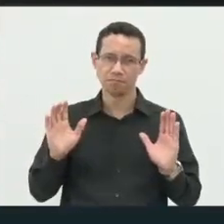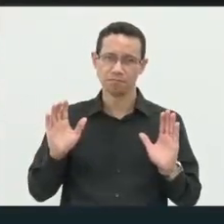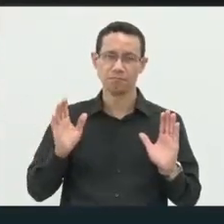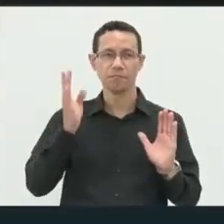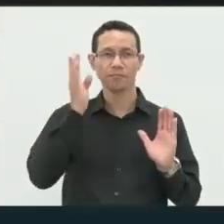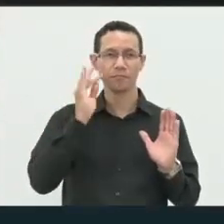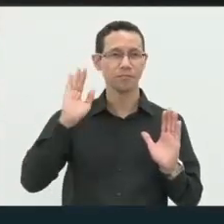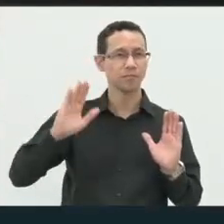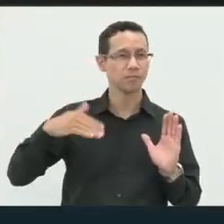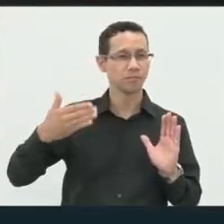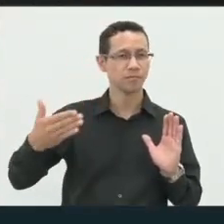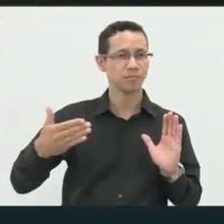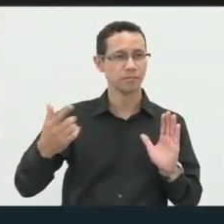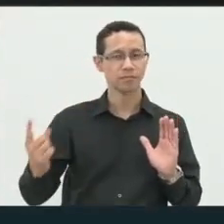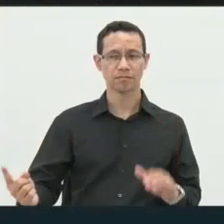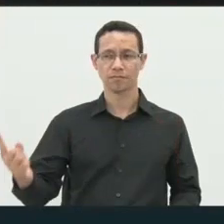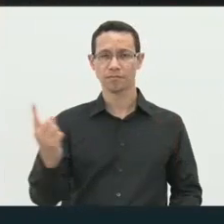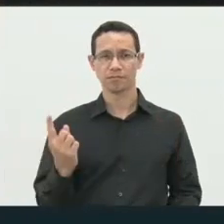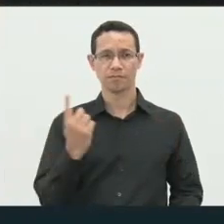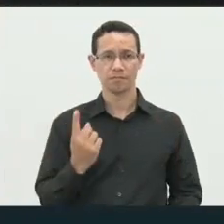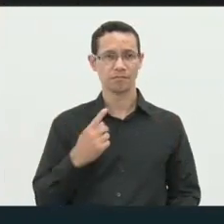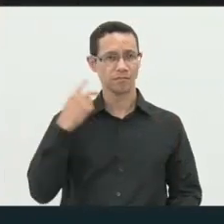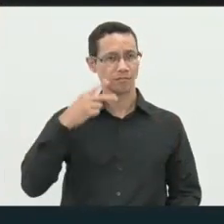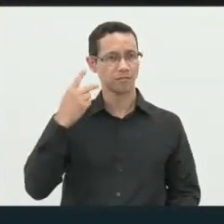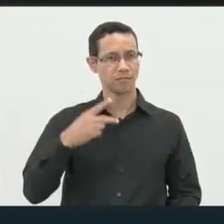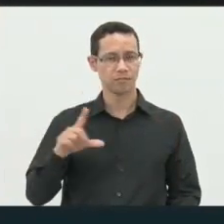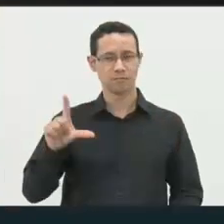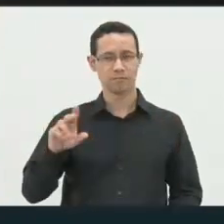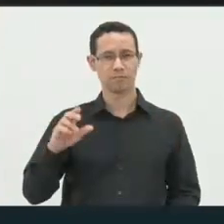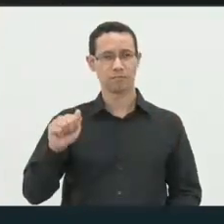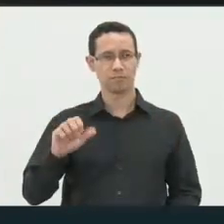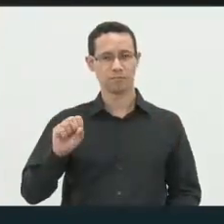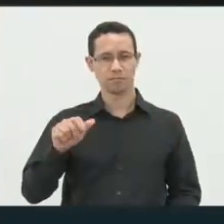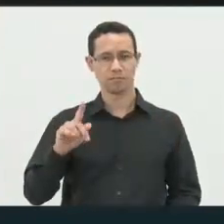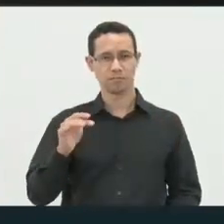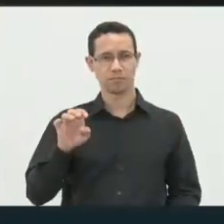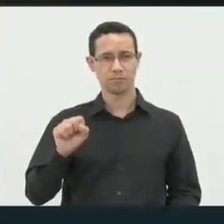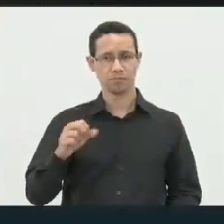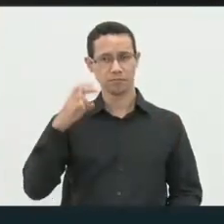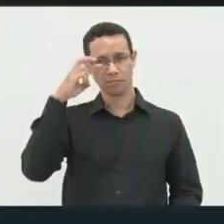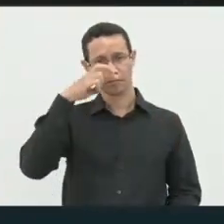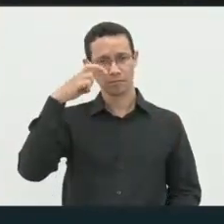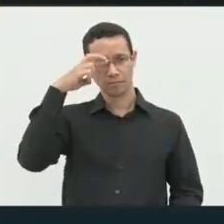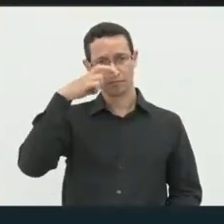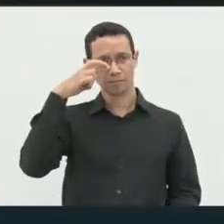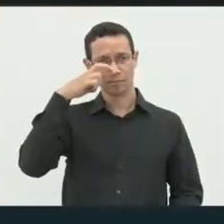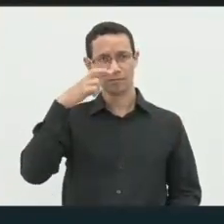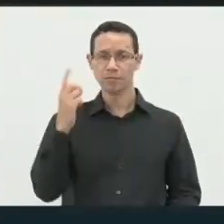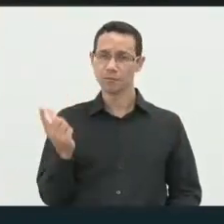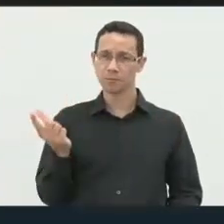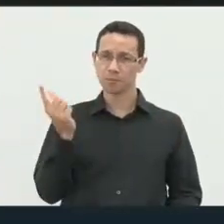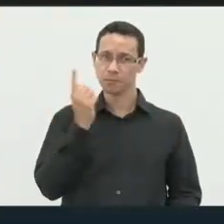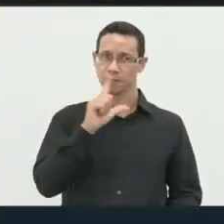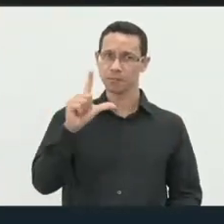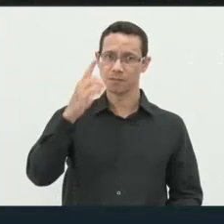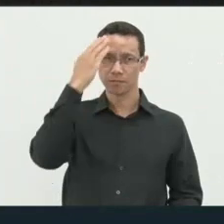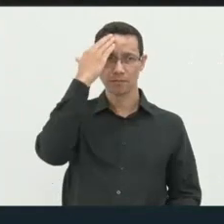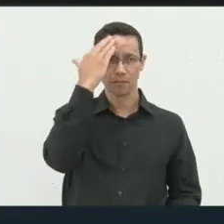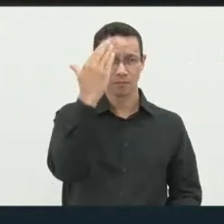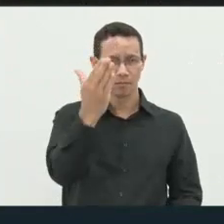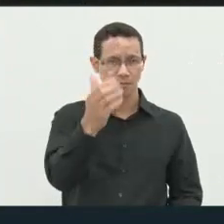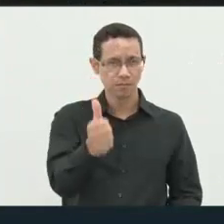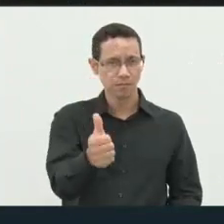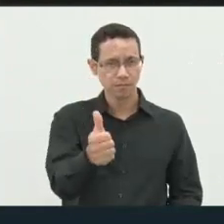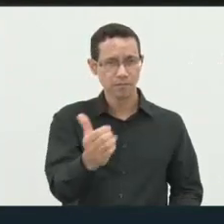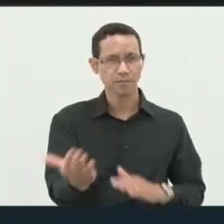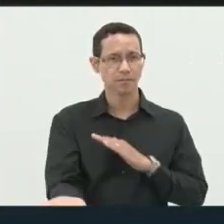subsequente apareceu o vereador Lucas Sanchez dizendo que com a fiscalização dele ele conseguiu Obrigado Vereador por ter